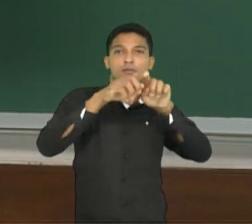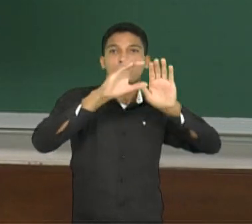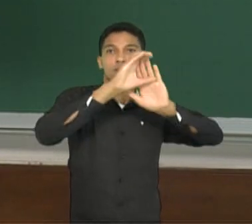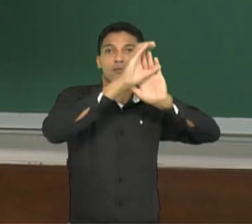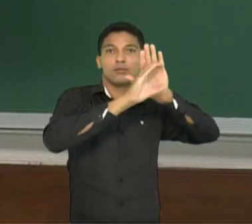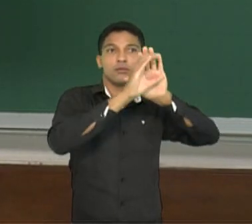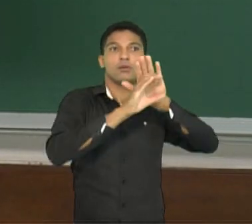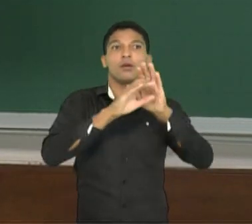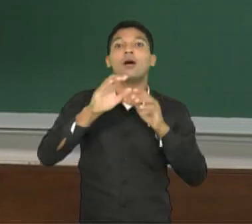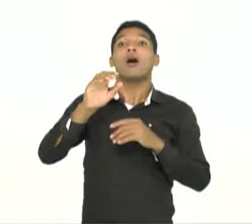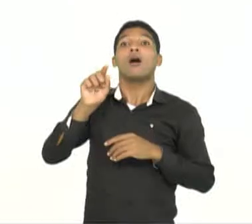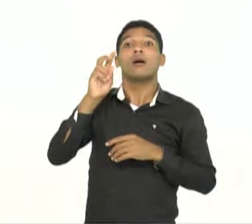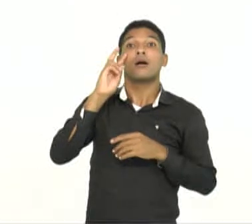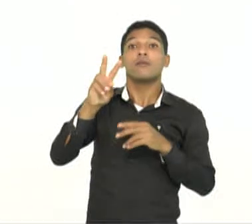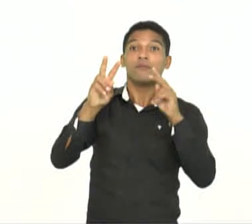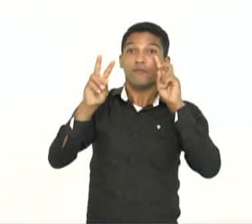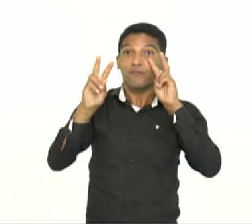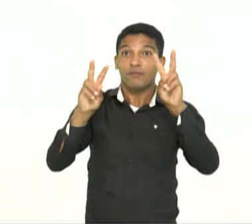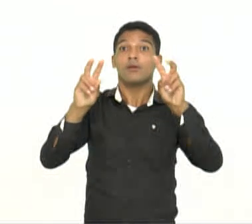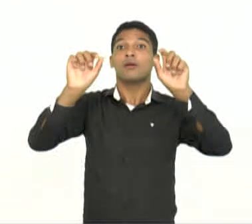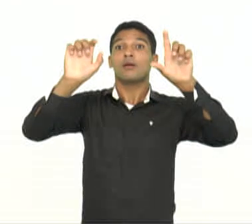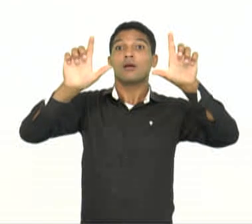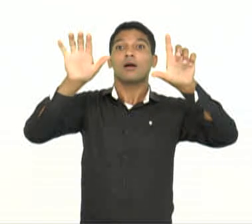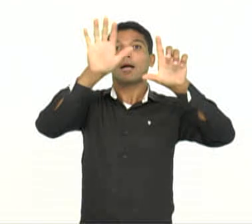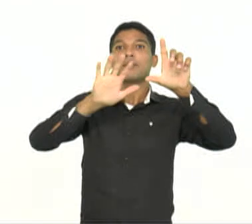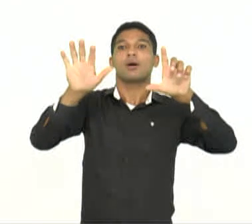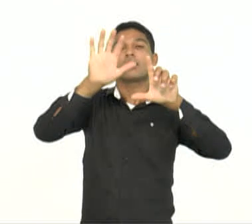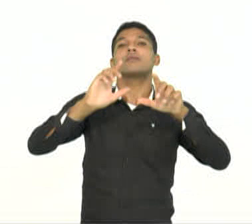a imagem ali já traz para nós justamente essa ideia da